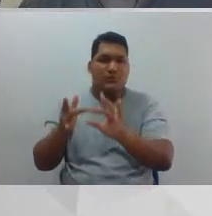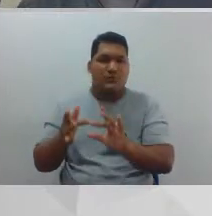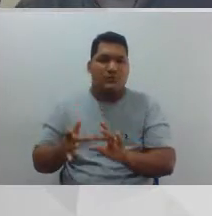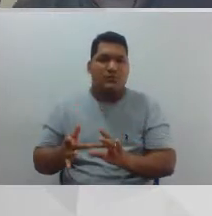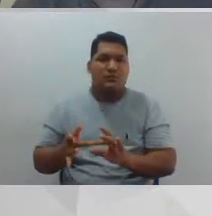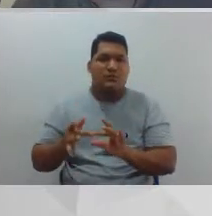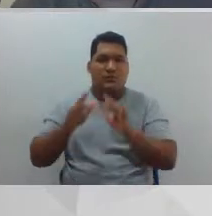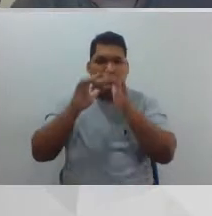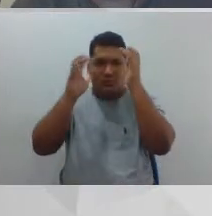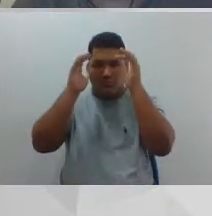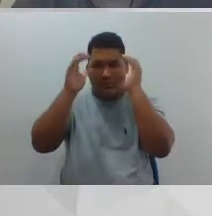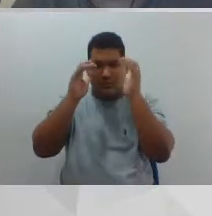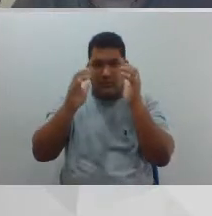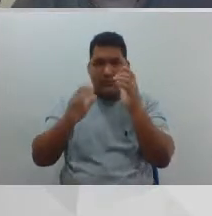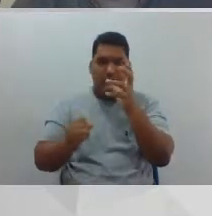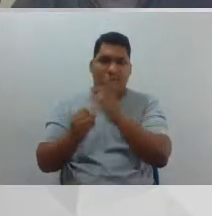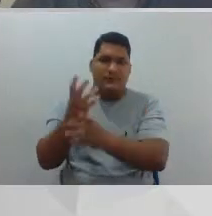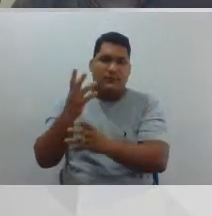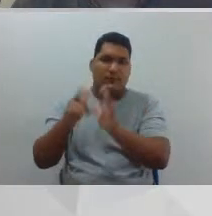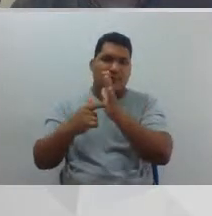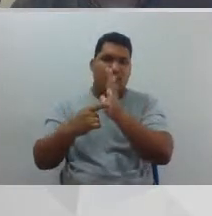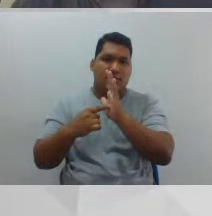que forma essa máquina.